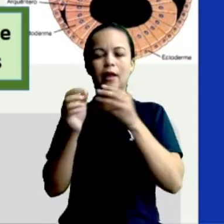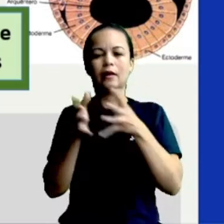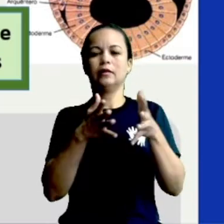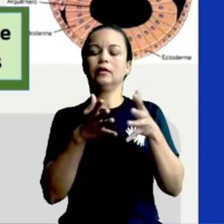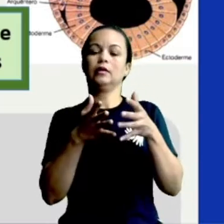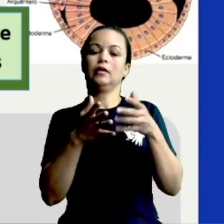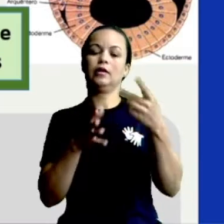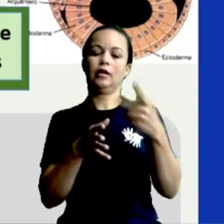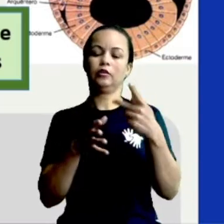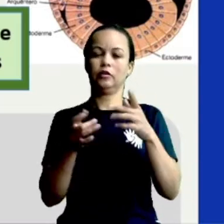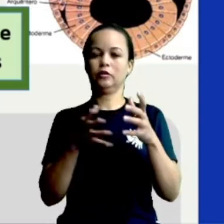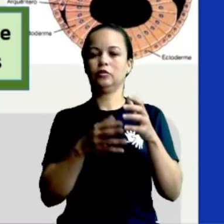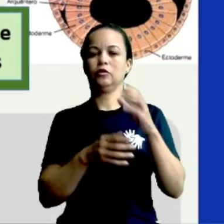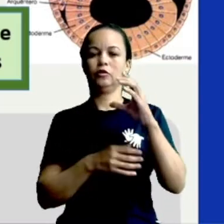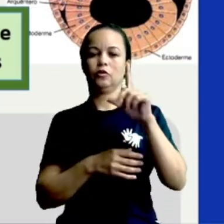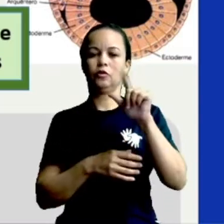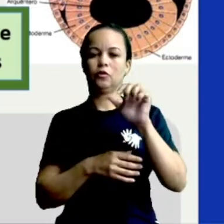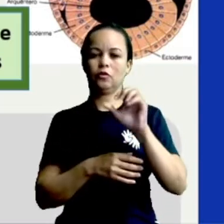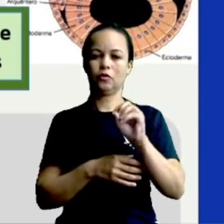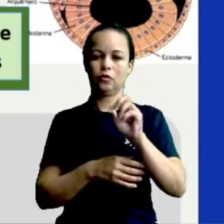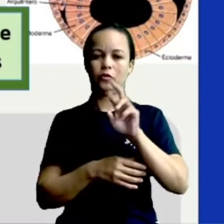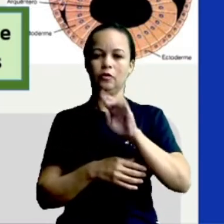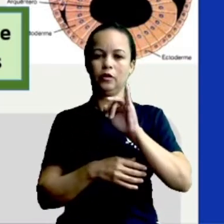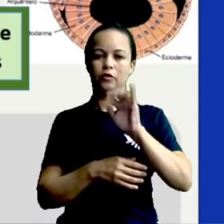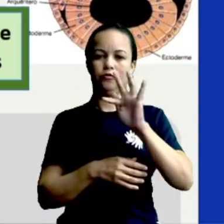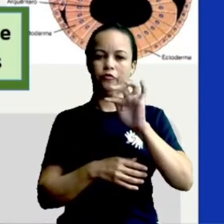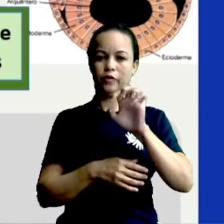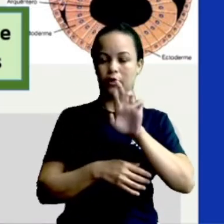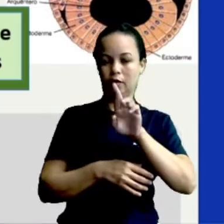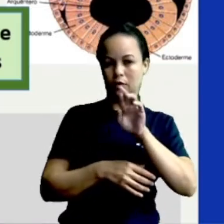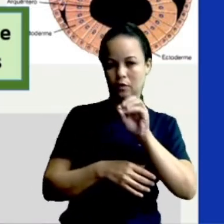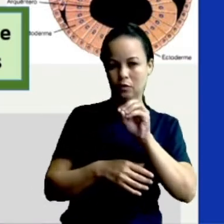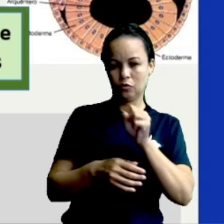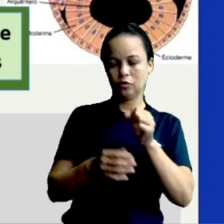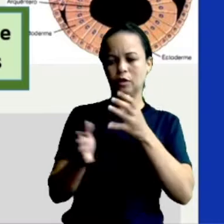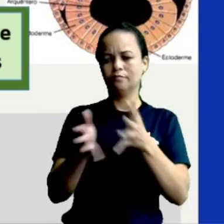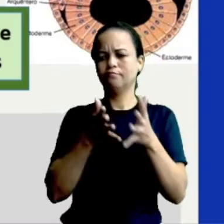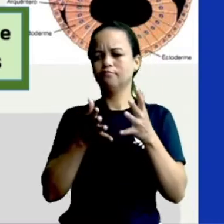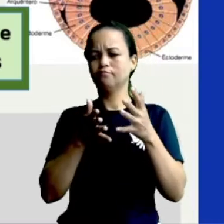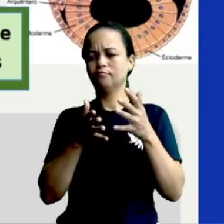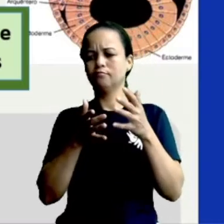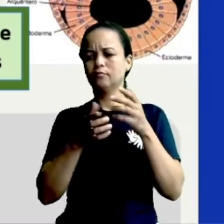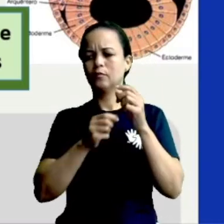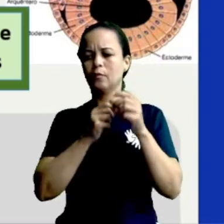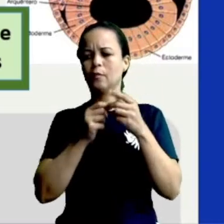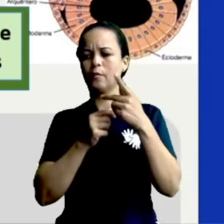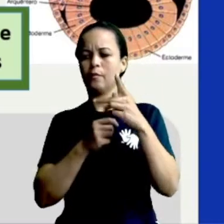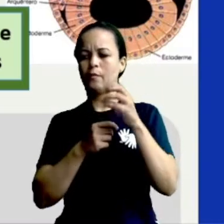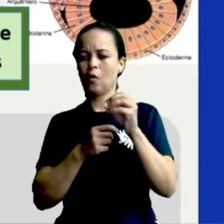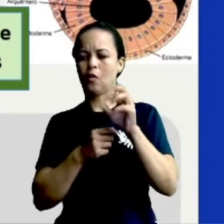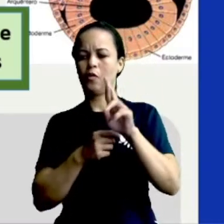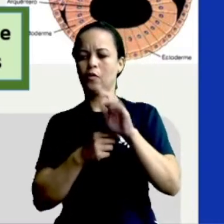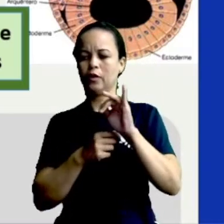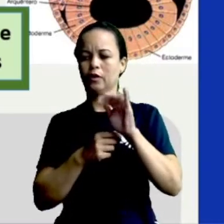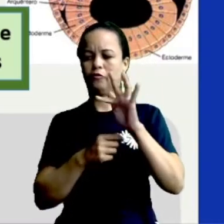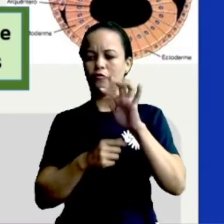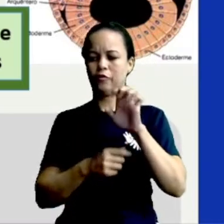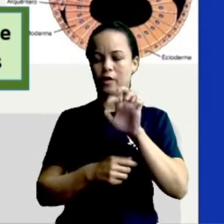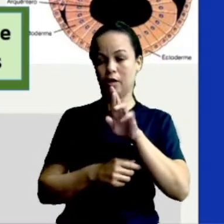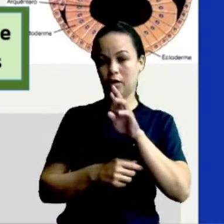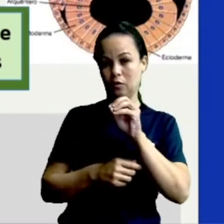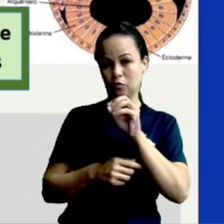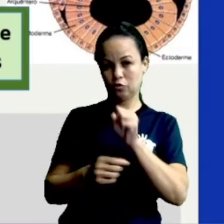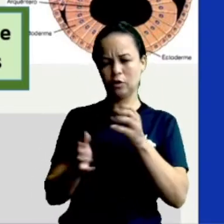ela gerará os poríferos. A partir de então, quando ela consegue sua primeira invaginação, sua primeira